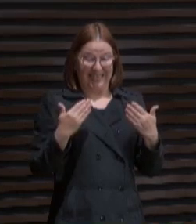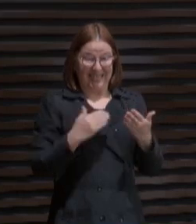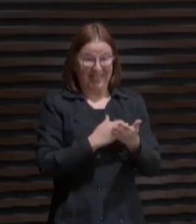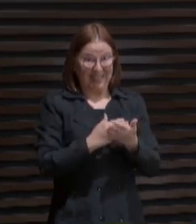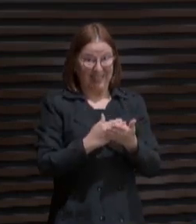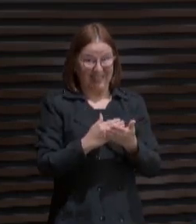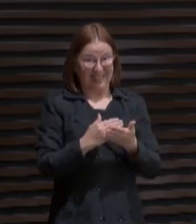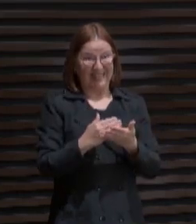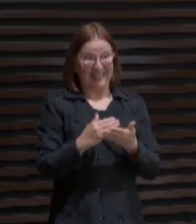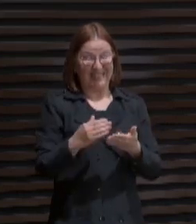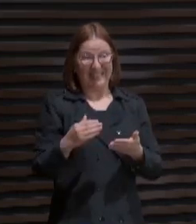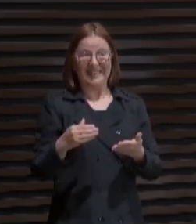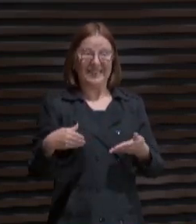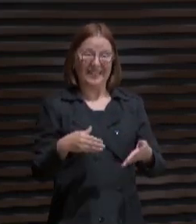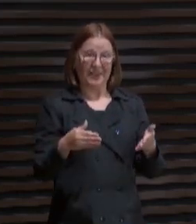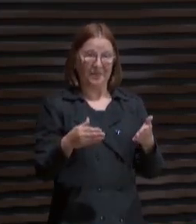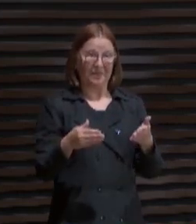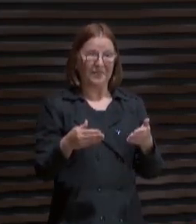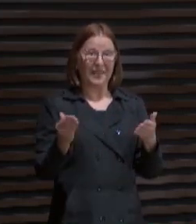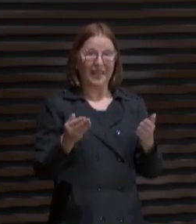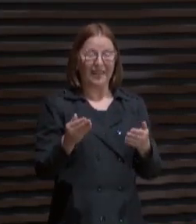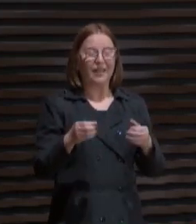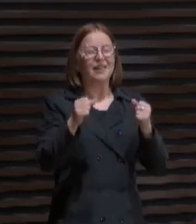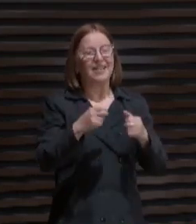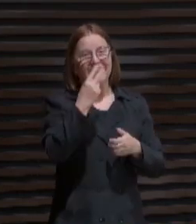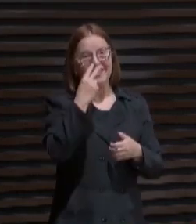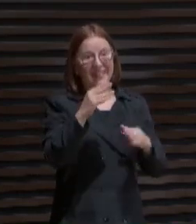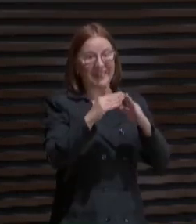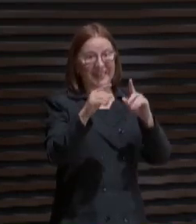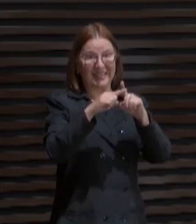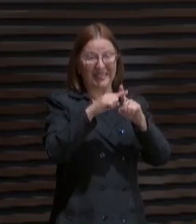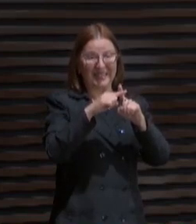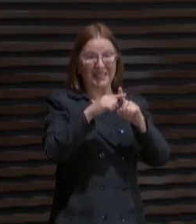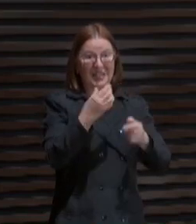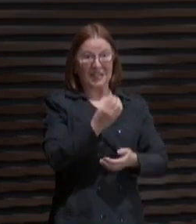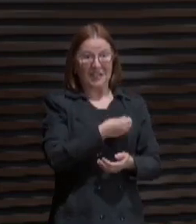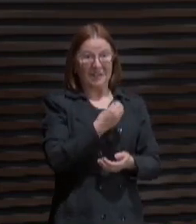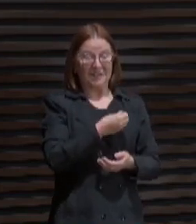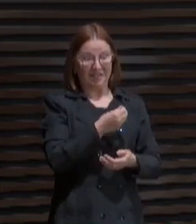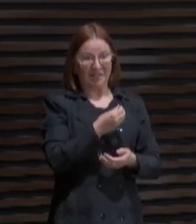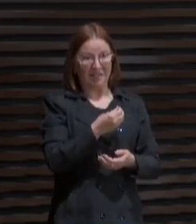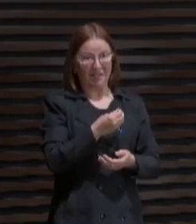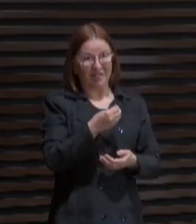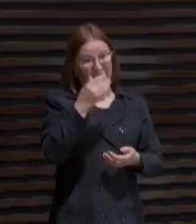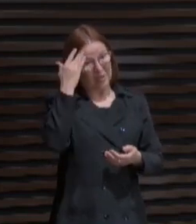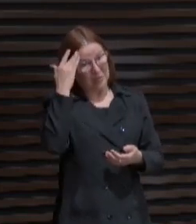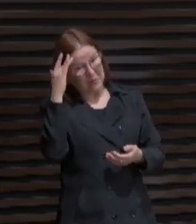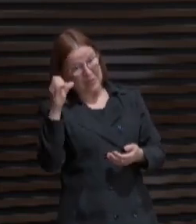nós podemos enxergar uma igreja viva, a igreja primitiva, que não sei se em outros tempos existiu